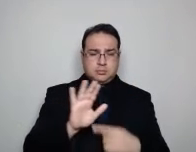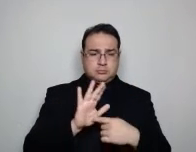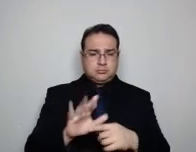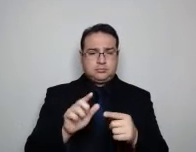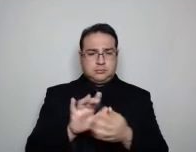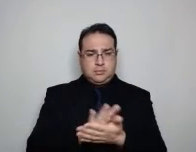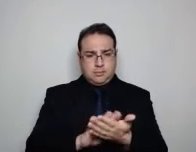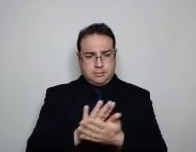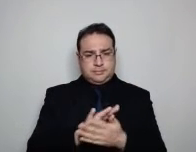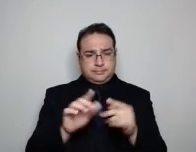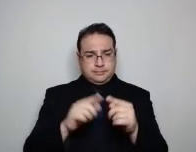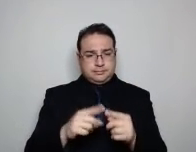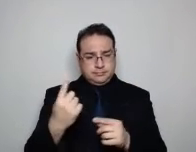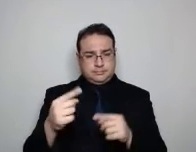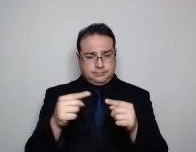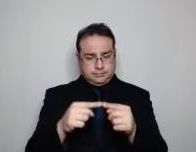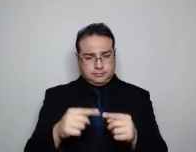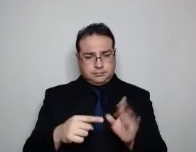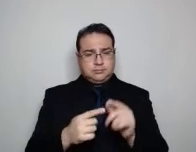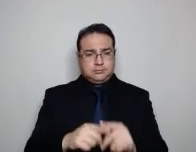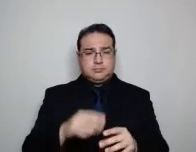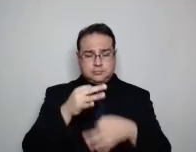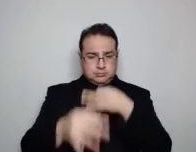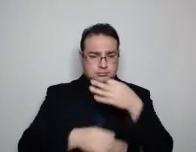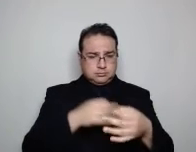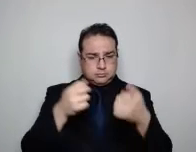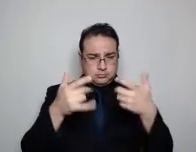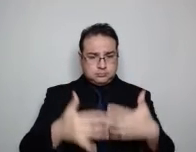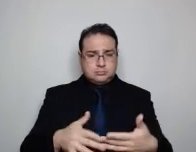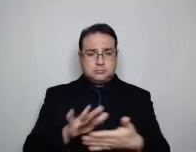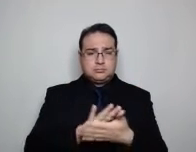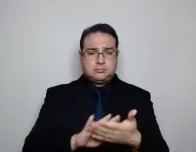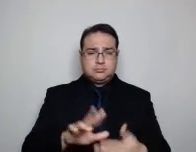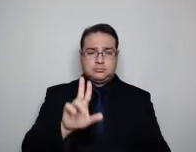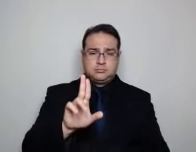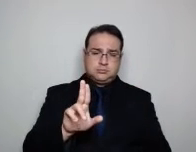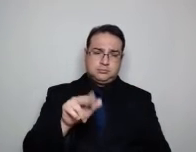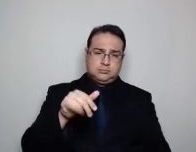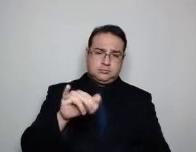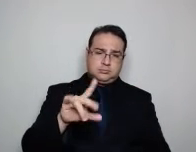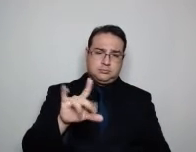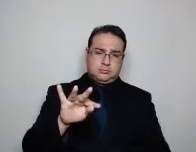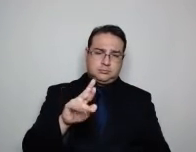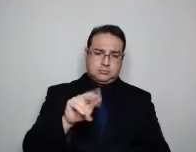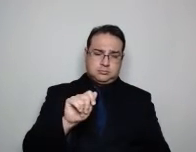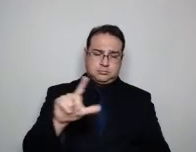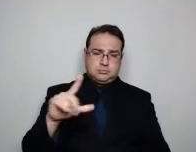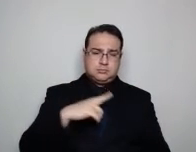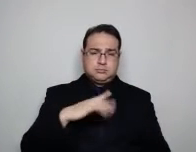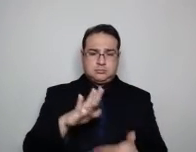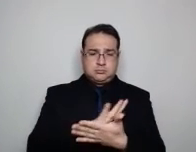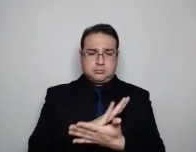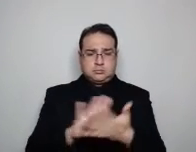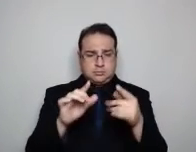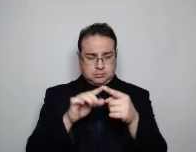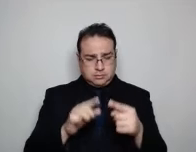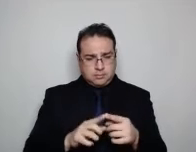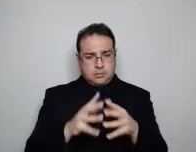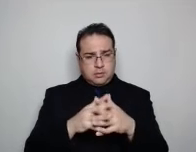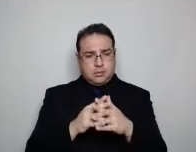único ponto que ela apresentou de argumento para a guarda unilateral foi que existiria alguns obstáculos, alguns conflitos